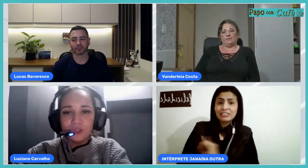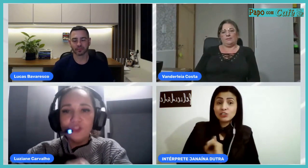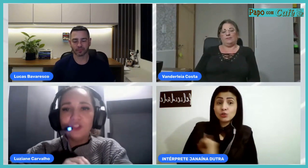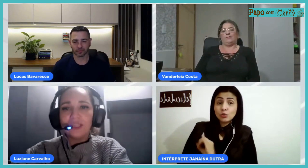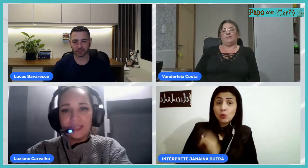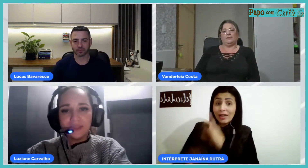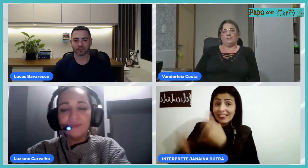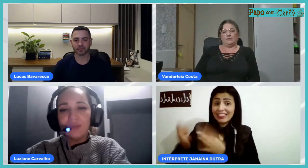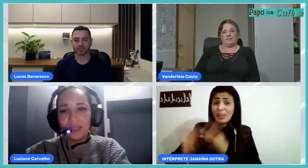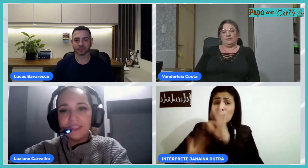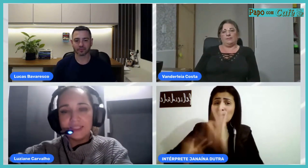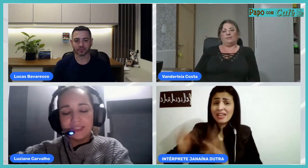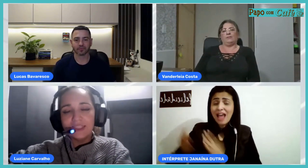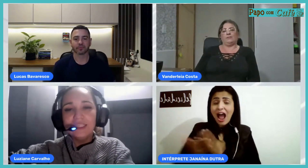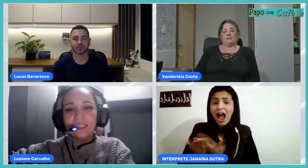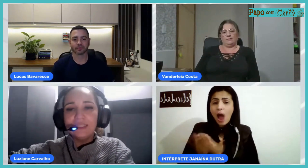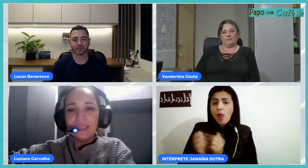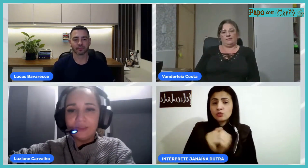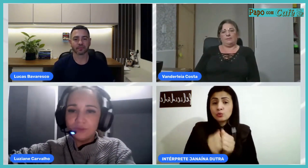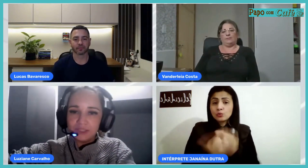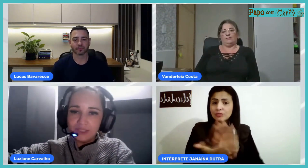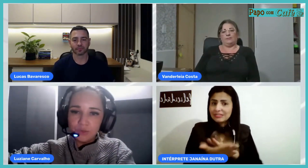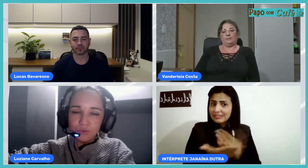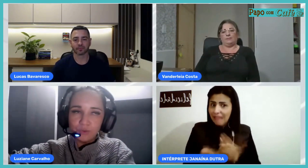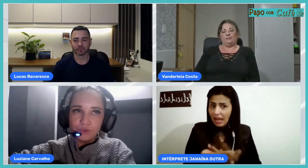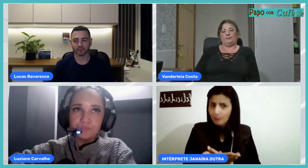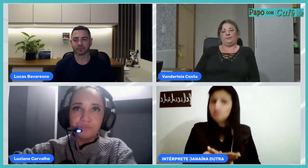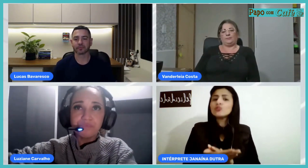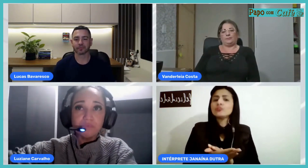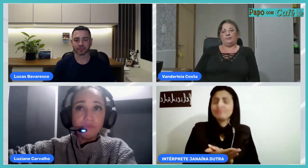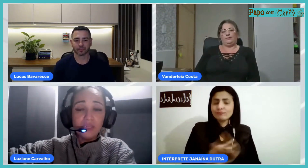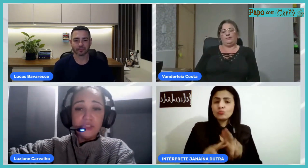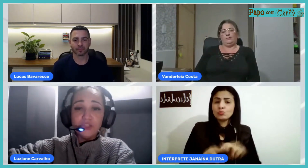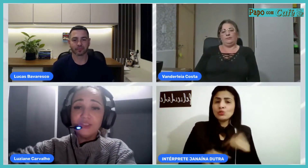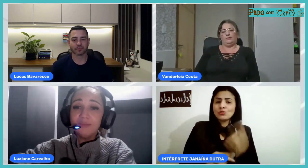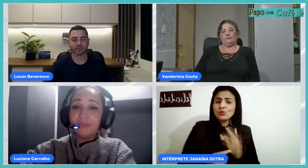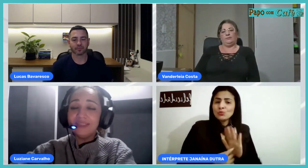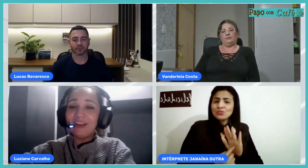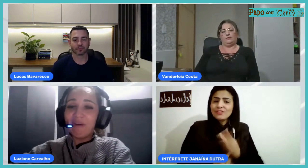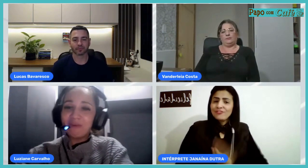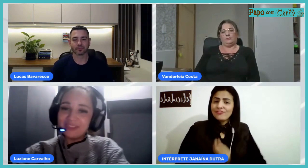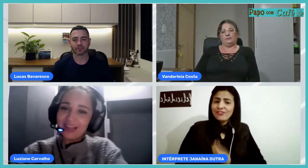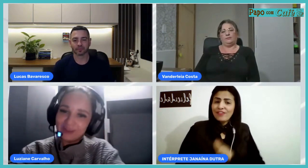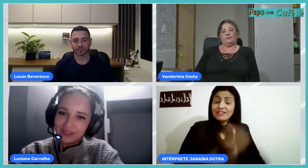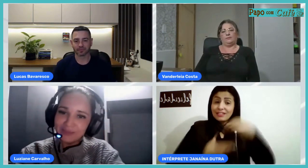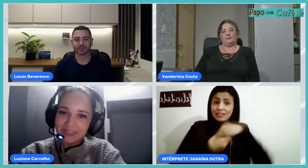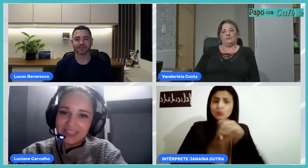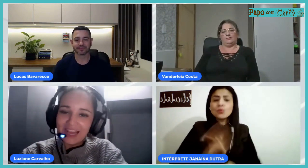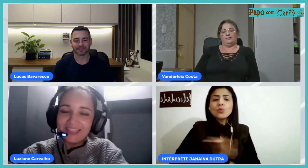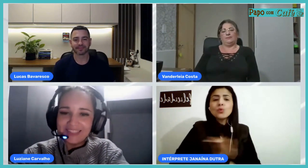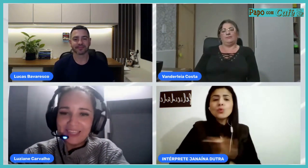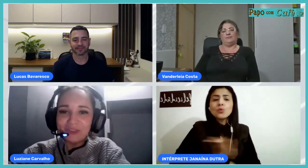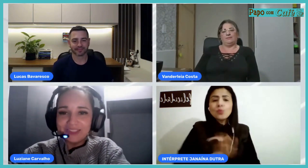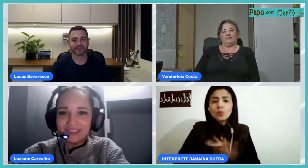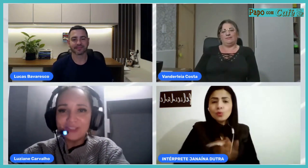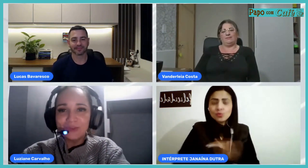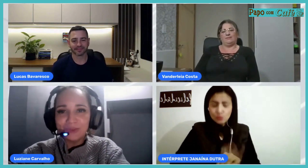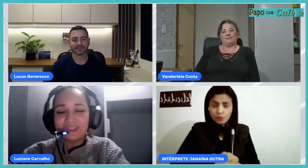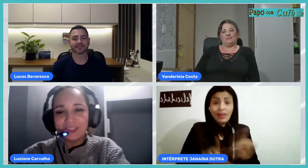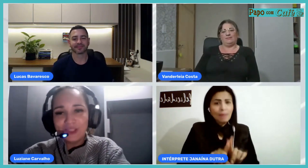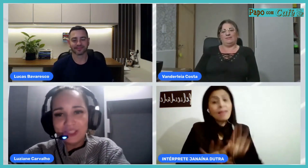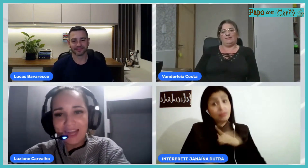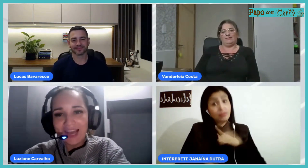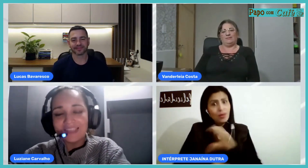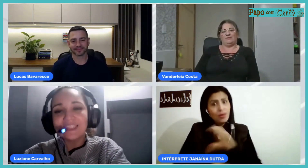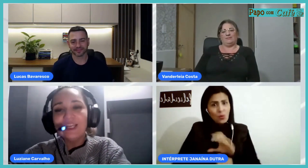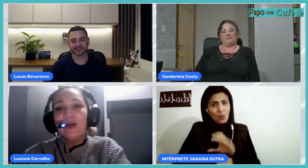intérprete. Então, a gente traz vivências dentro desse curso. A gente também tem convidados especiais, né? Em todas as